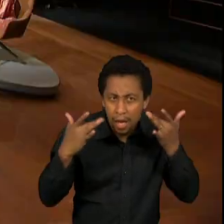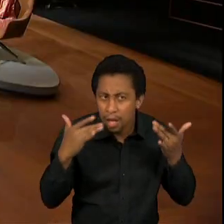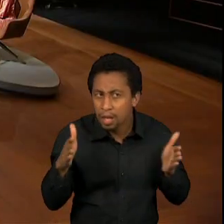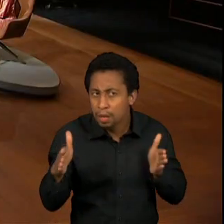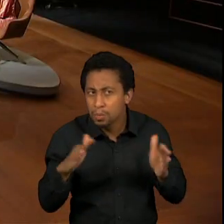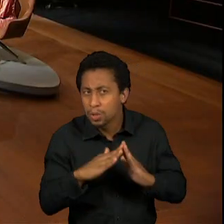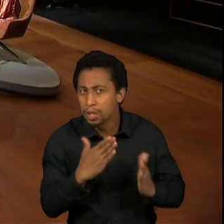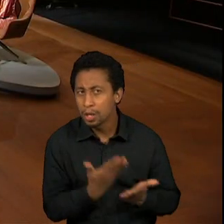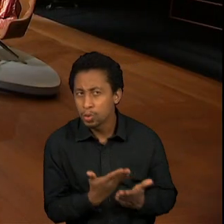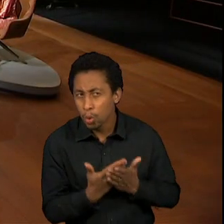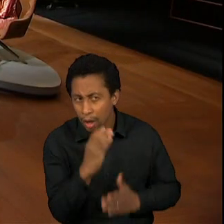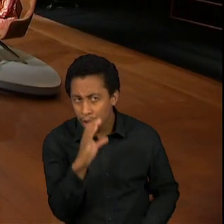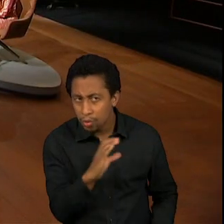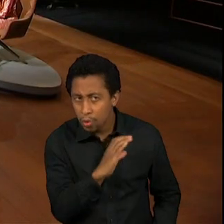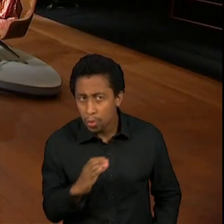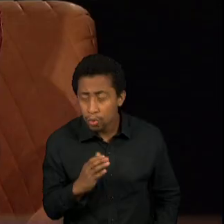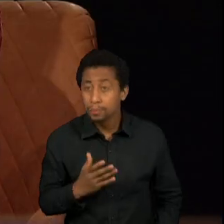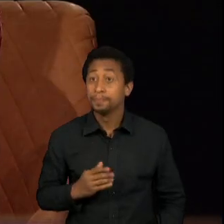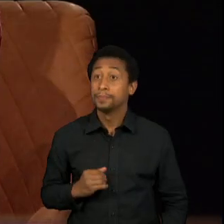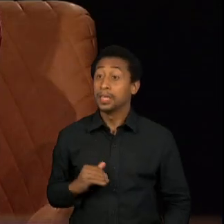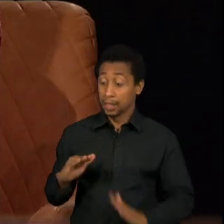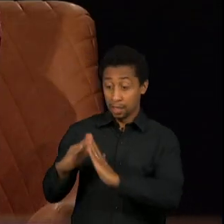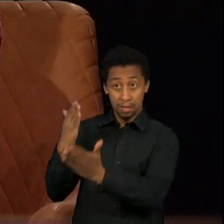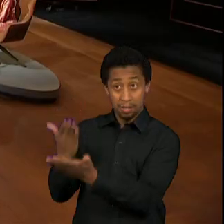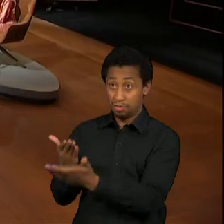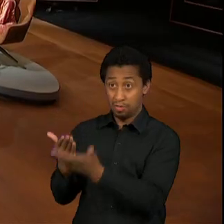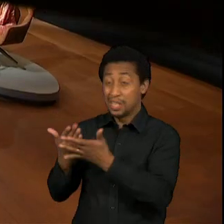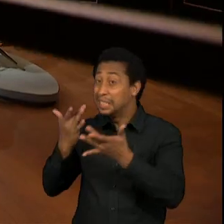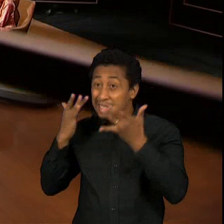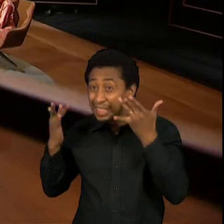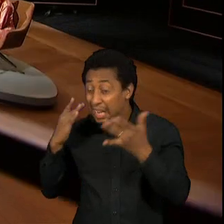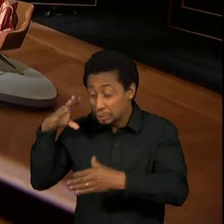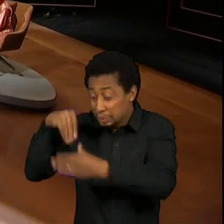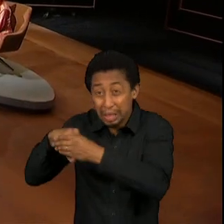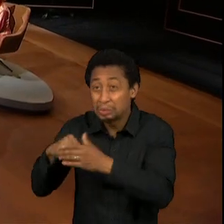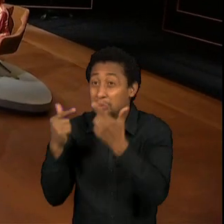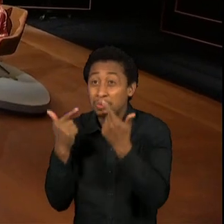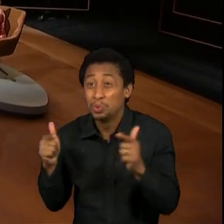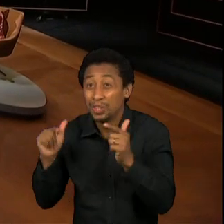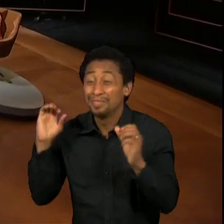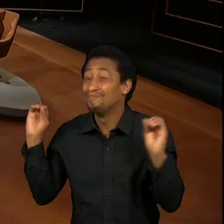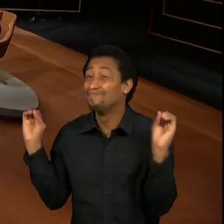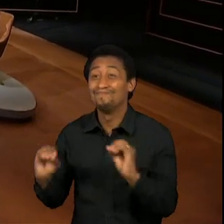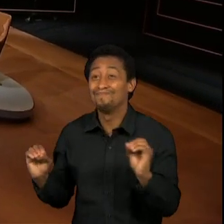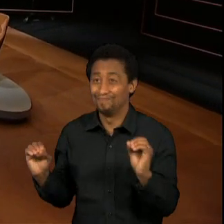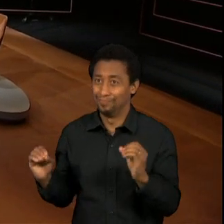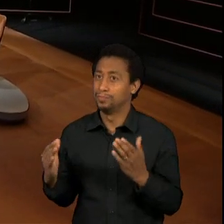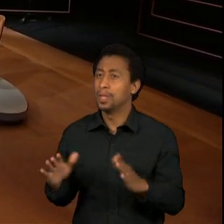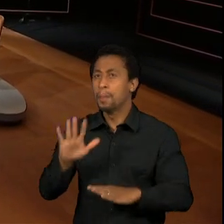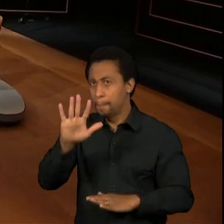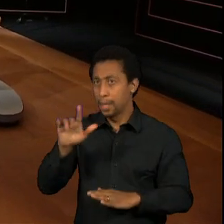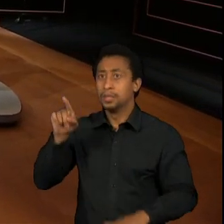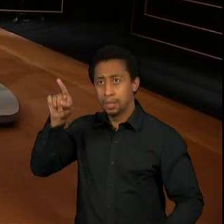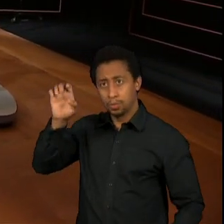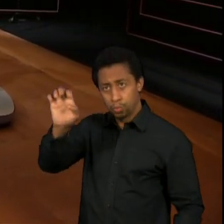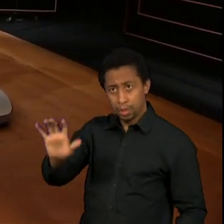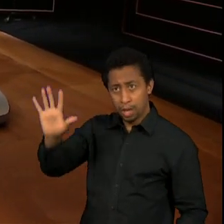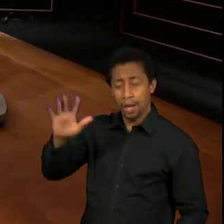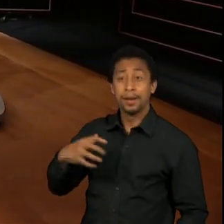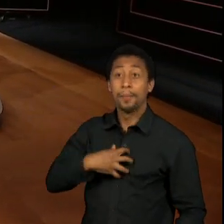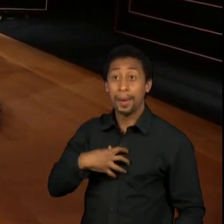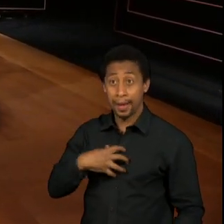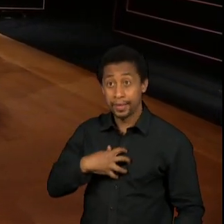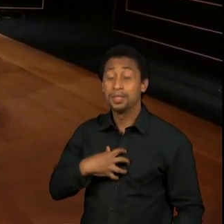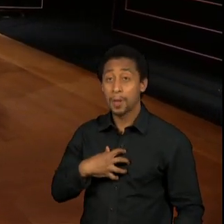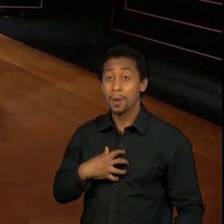fase? As escolas não tinham absolutamente nenhum teatro. Mas na Bahia, eu com